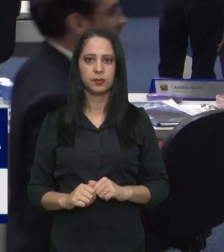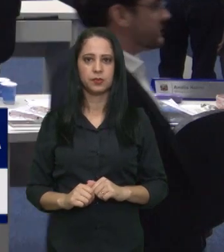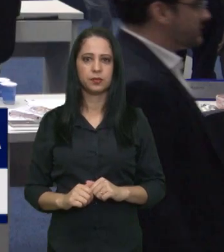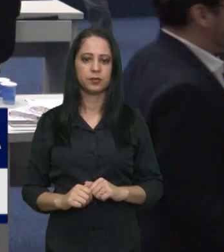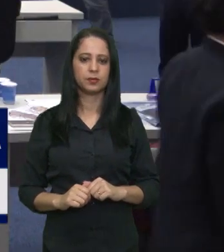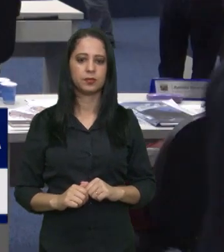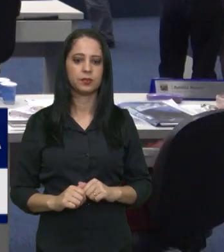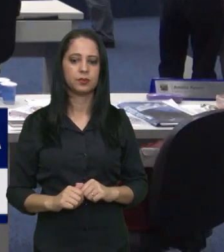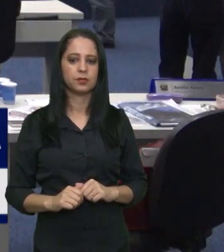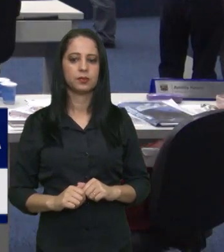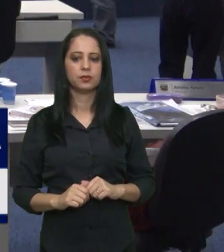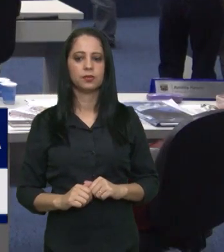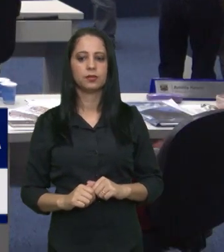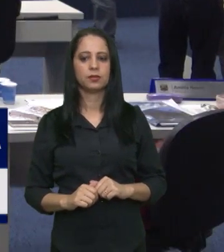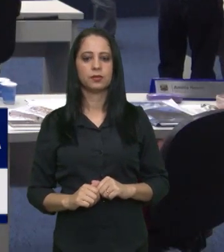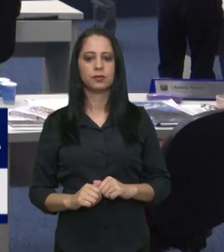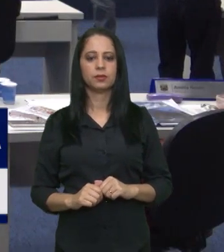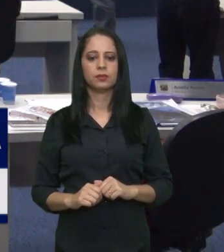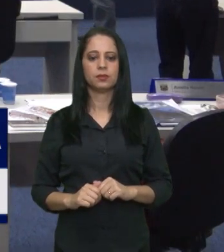Ela pode votar.